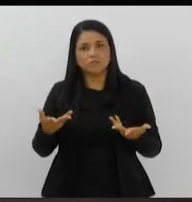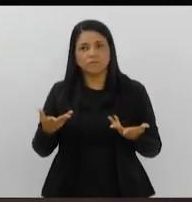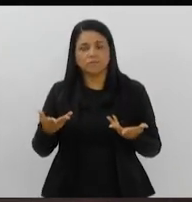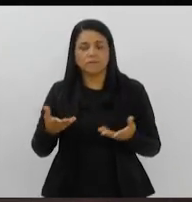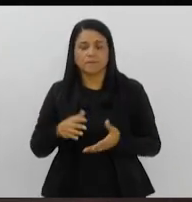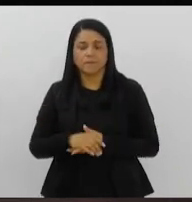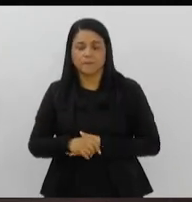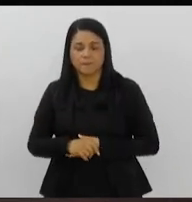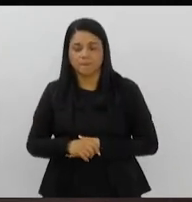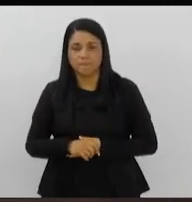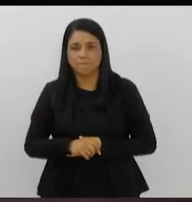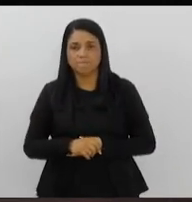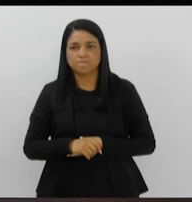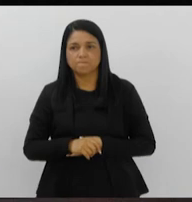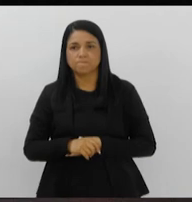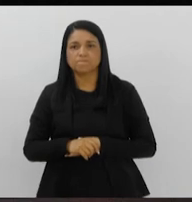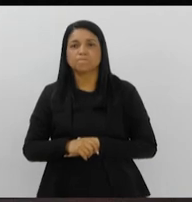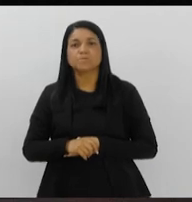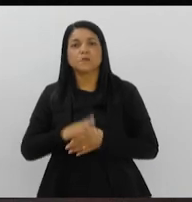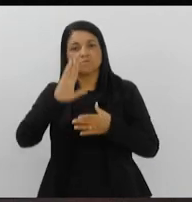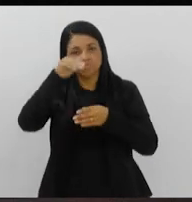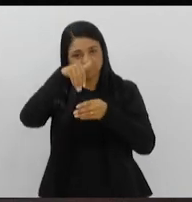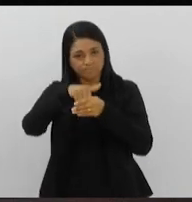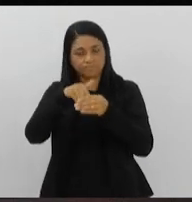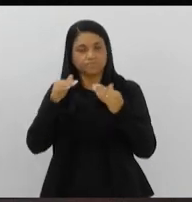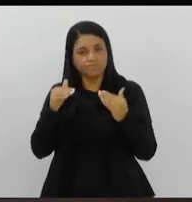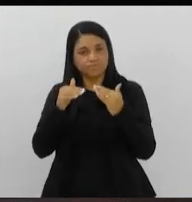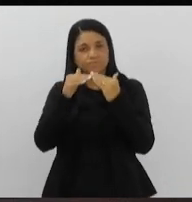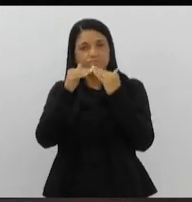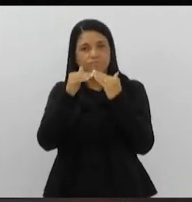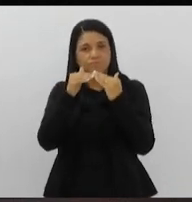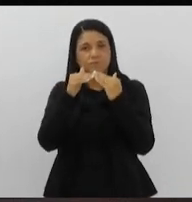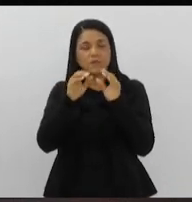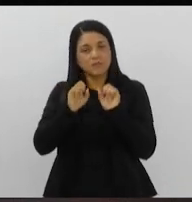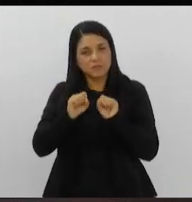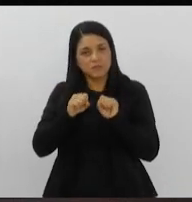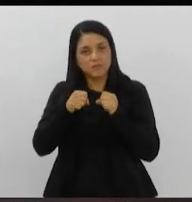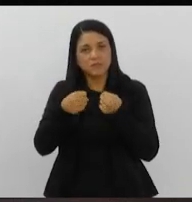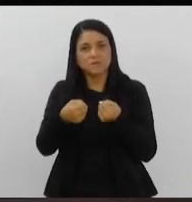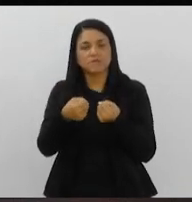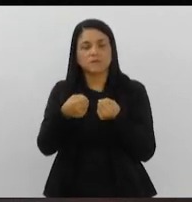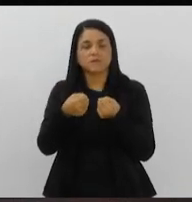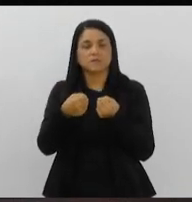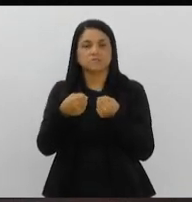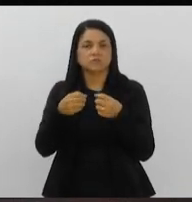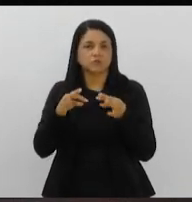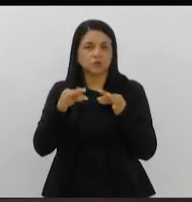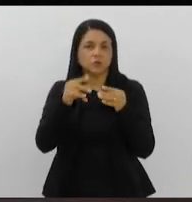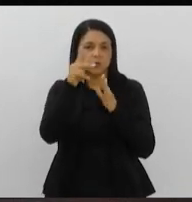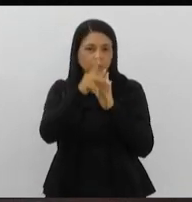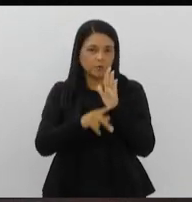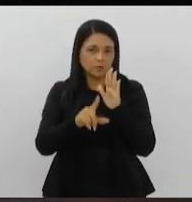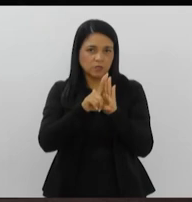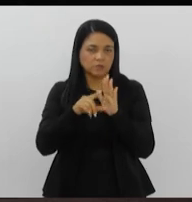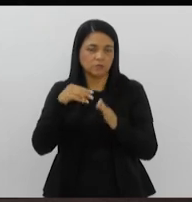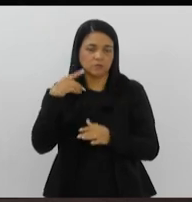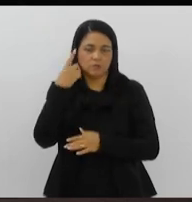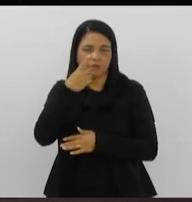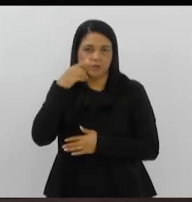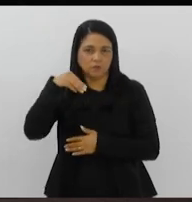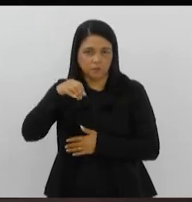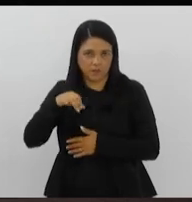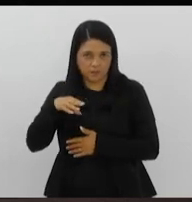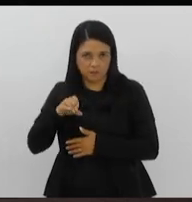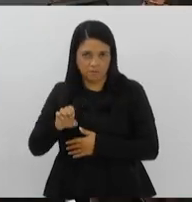Então, quero aqui declarar meu voto favorável e fazer a defesa total e integral do projeto do deputado Carlos Mundo.